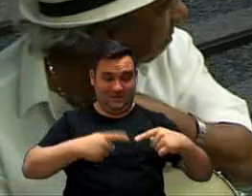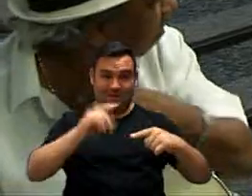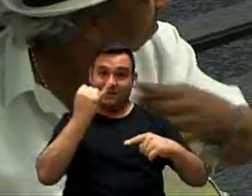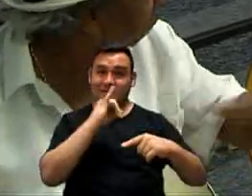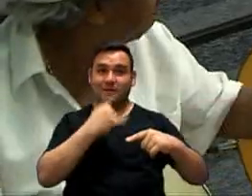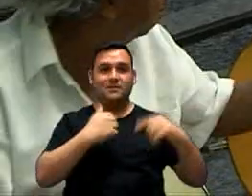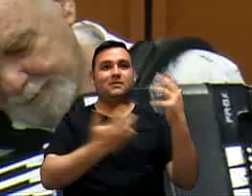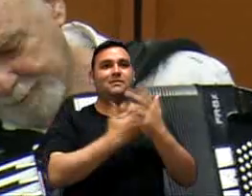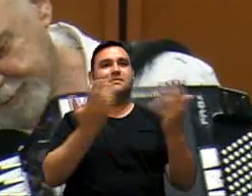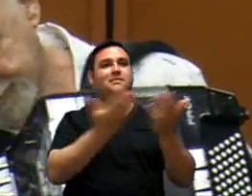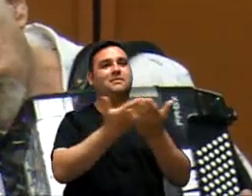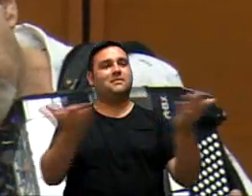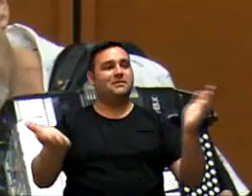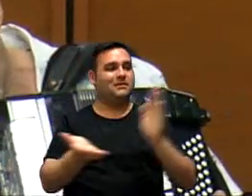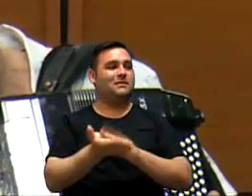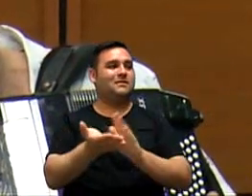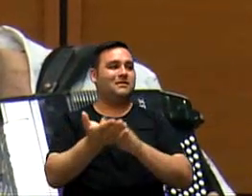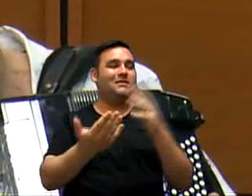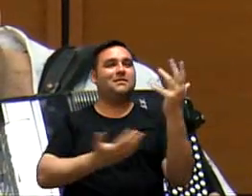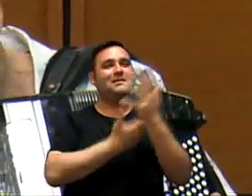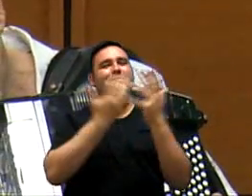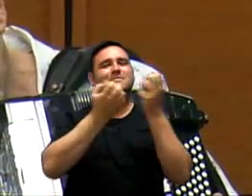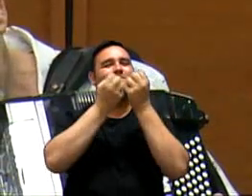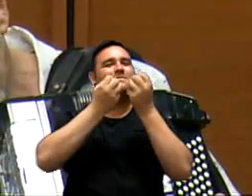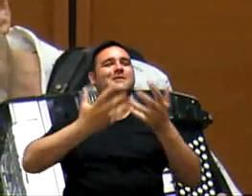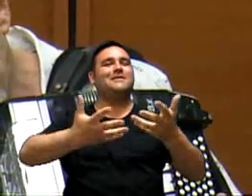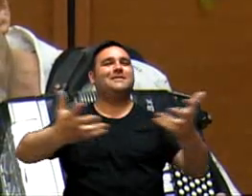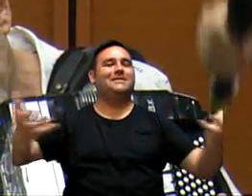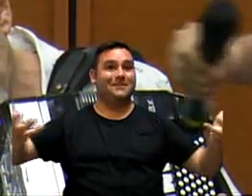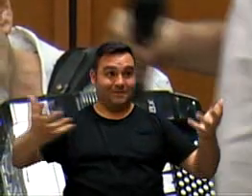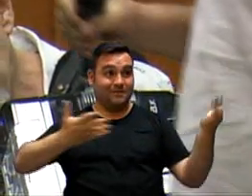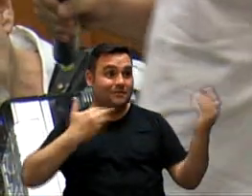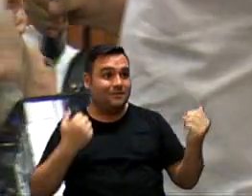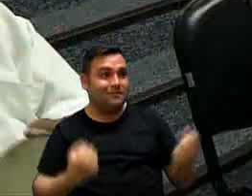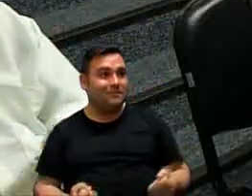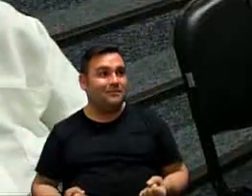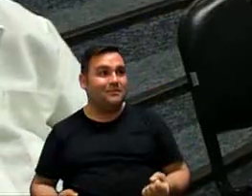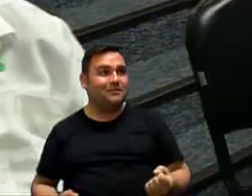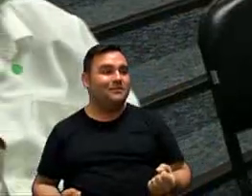para você Ti voglio tanto bene. Opa. Vamos lá, Fabinho.